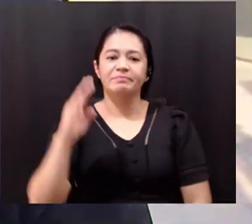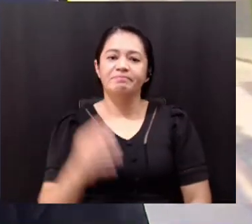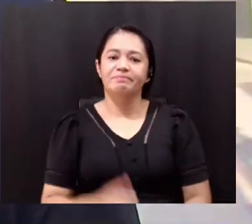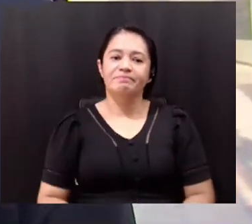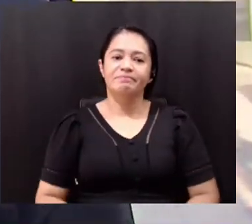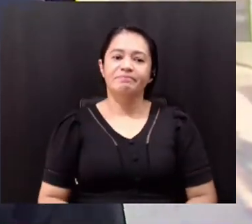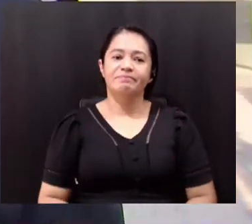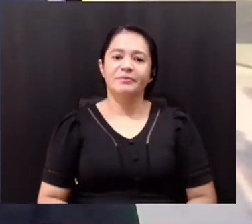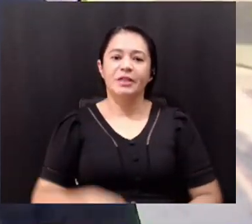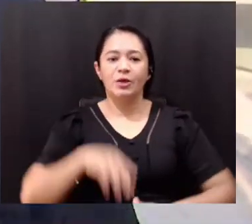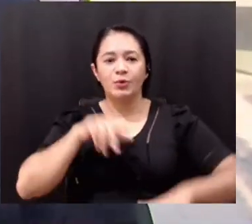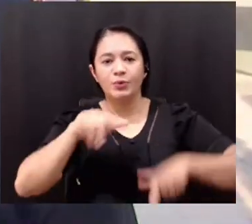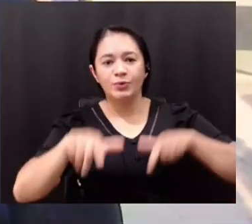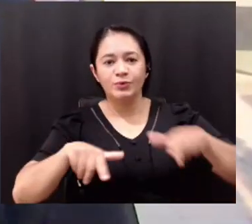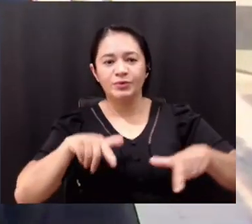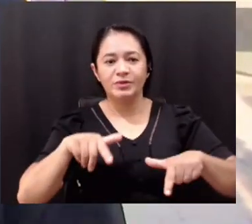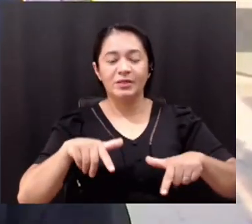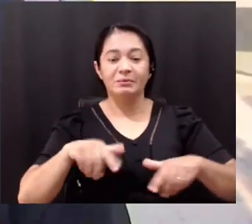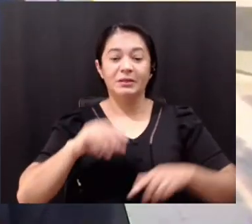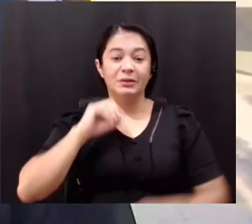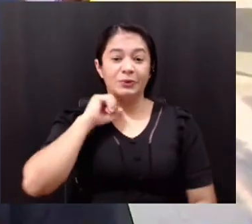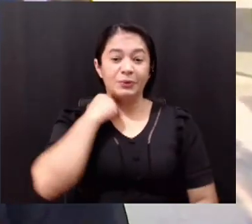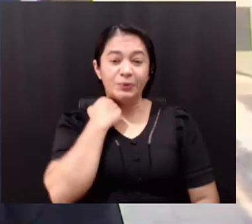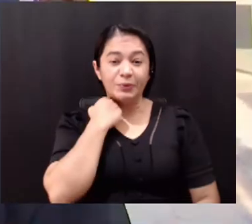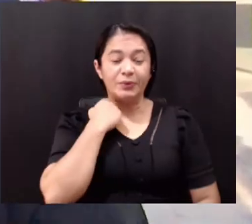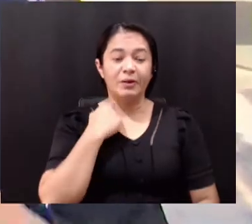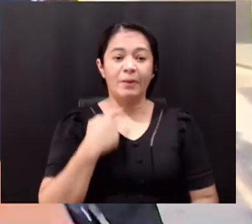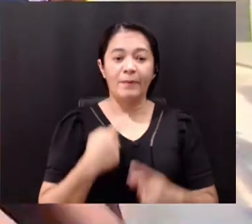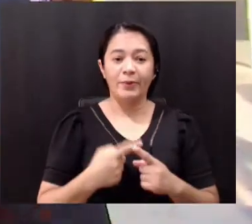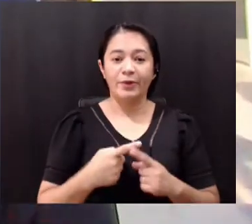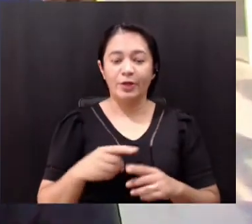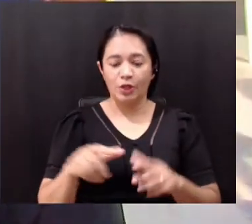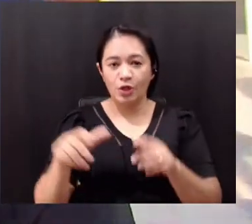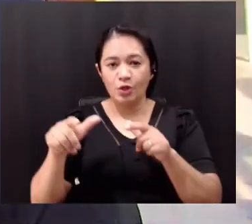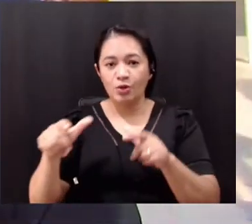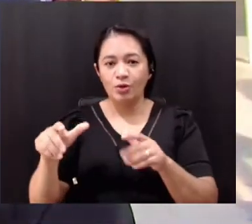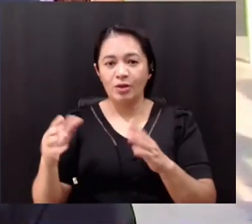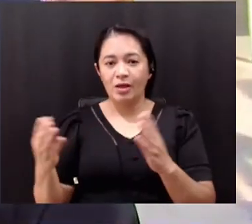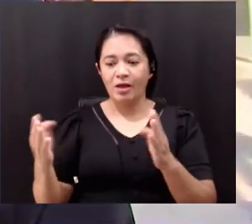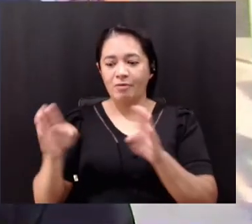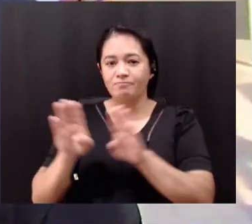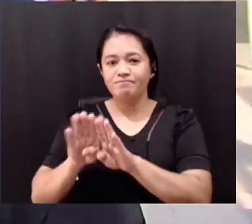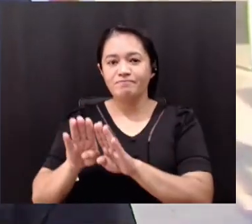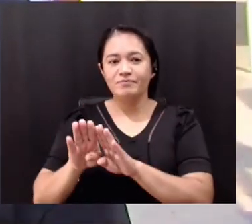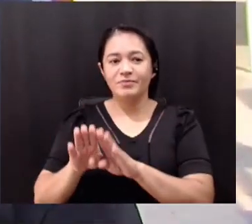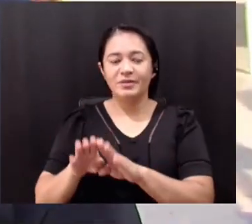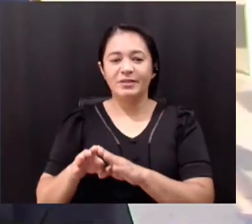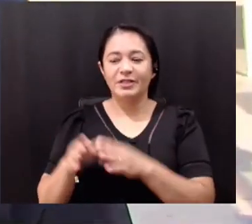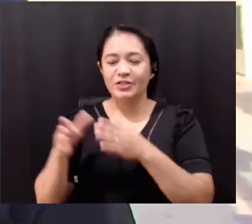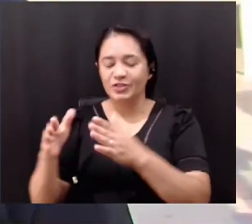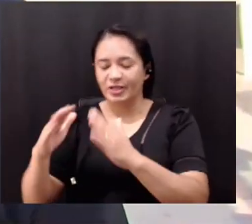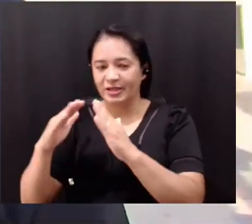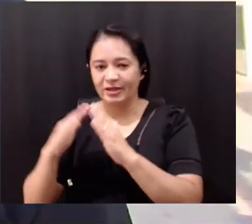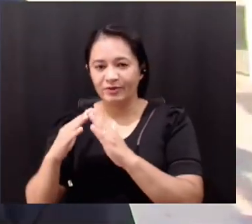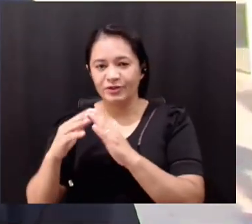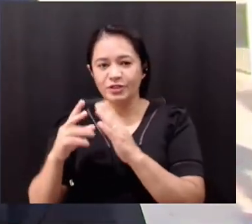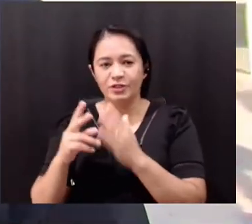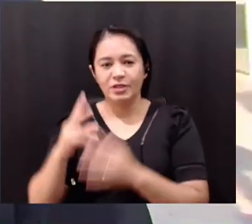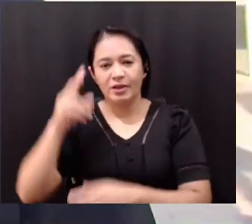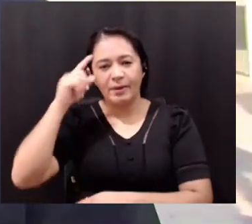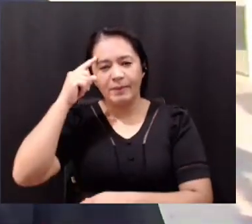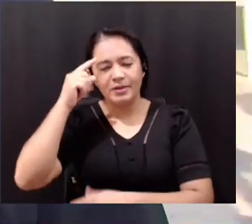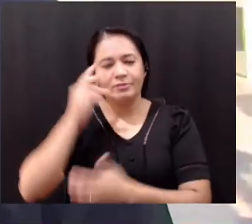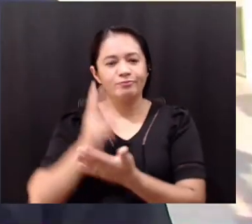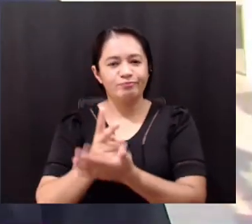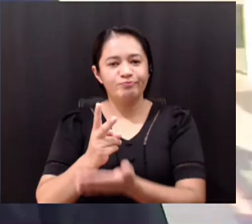bem estressante pelo fato de que você está num ambiente confinado e tudo mais. Então, você chega em casa, você continua pensando um pouco sim. E nessa situação,